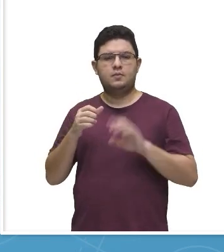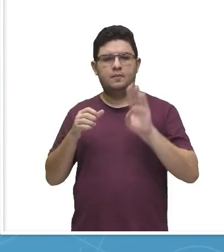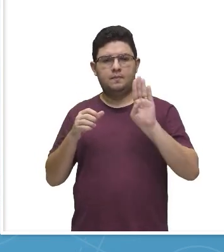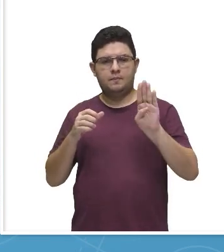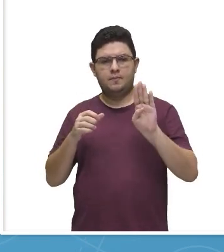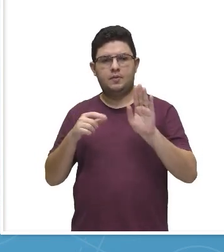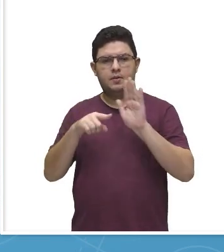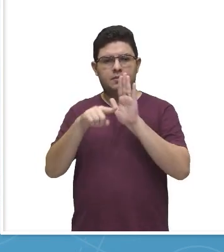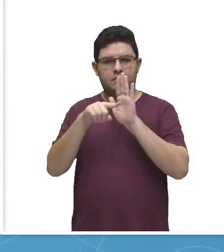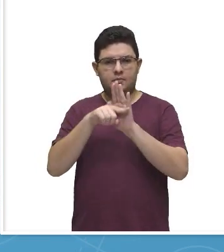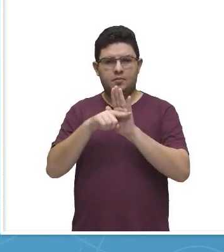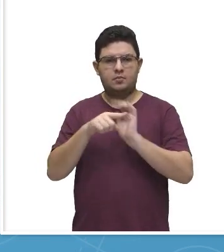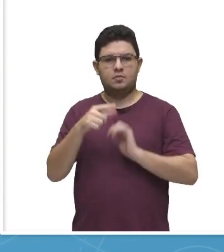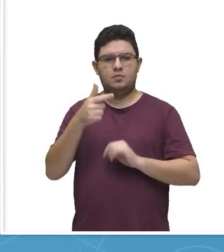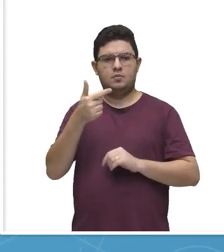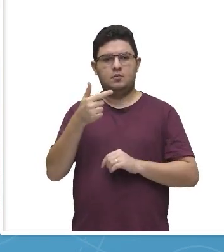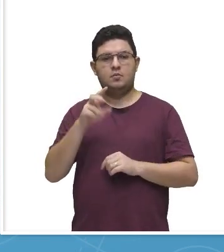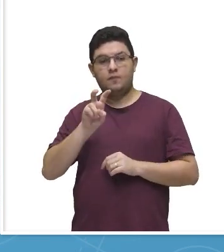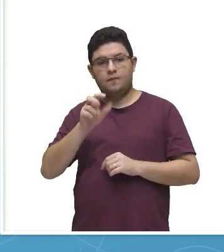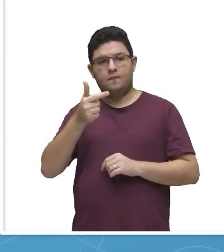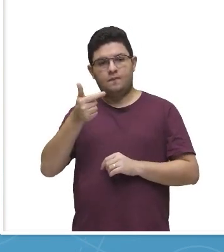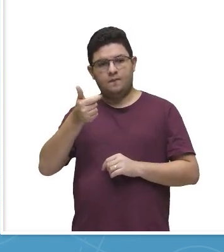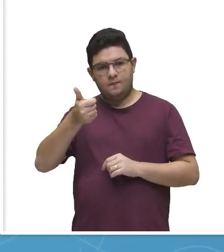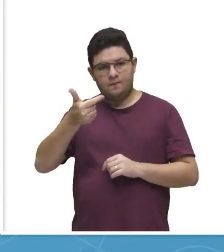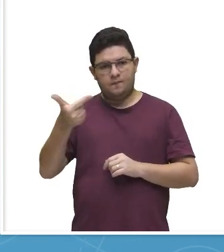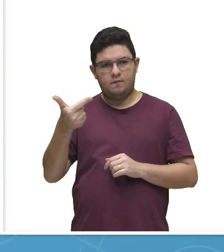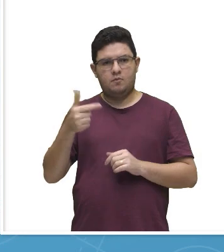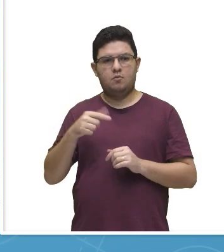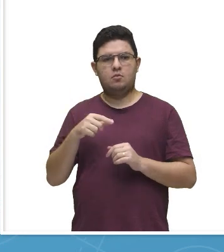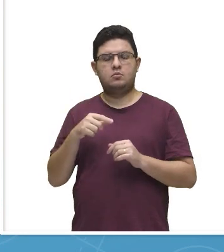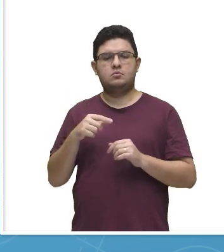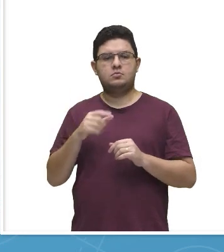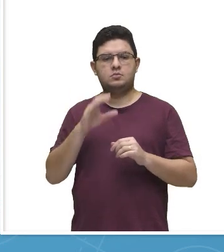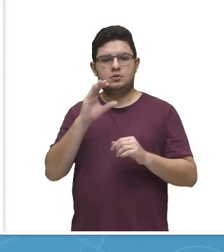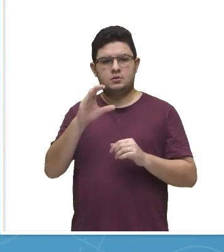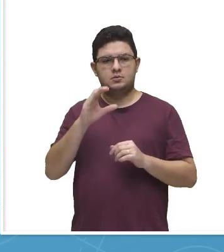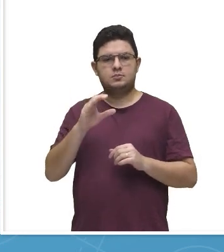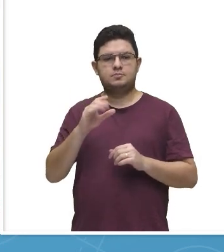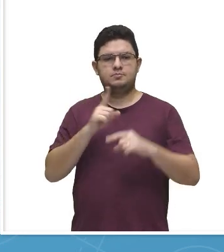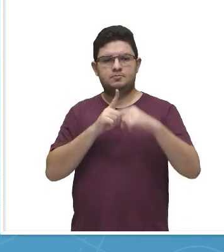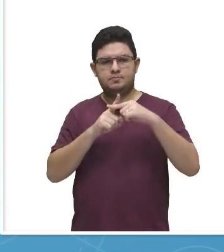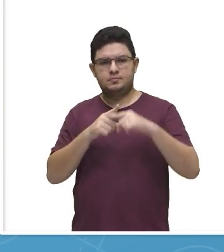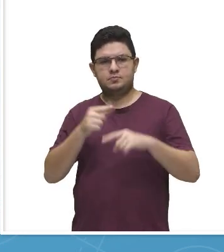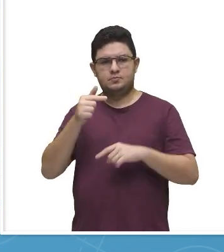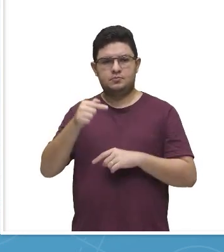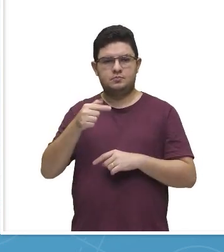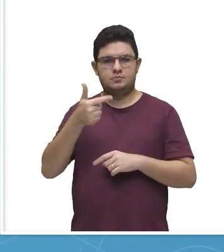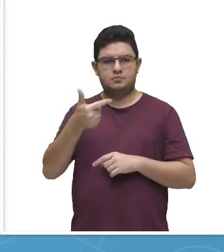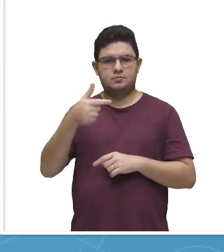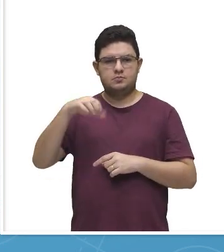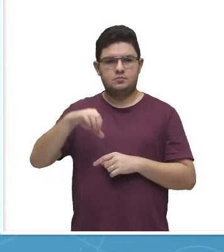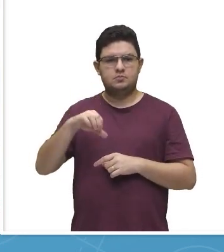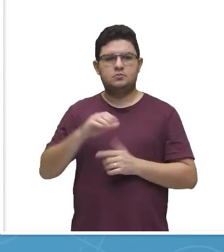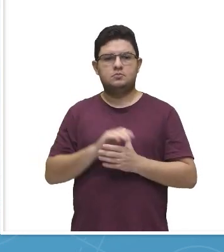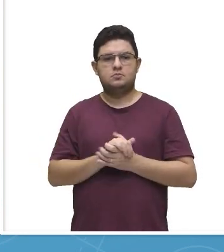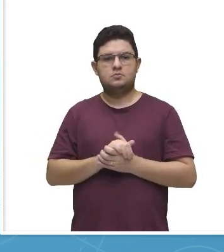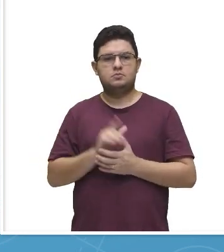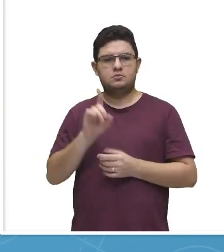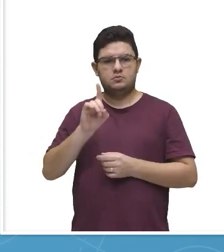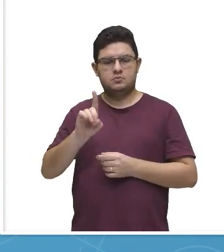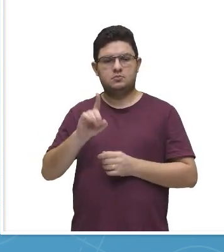mais 729, letra D, mais 32, letra E, menos 81, letra F, menos